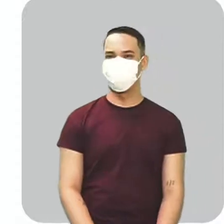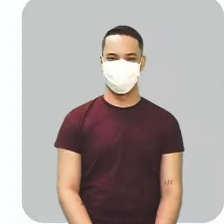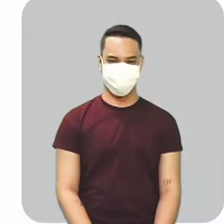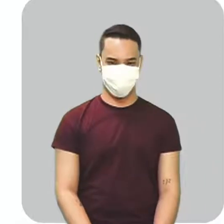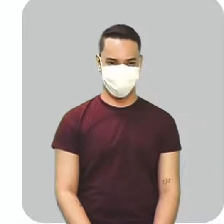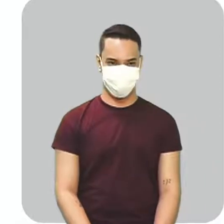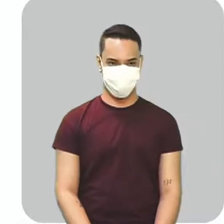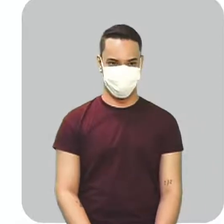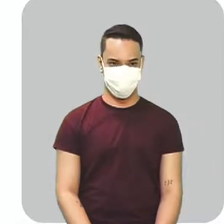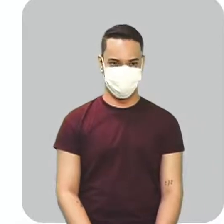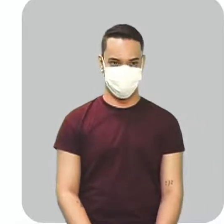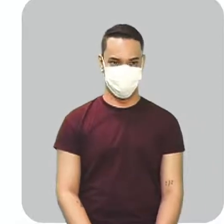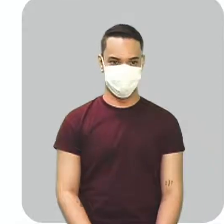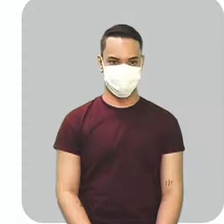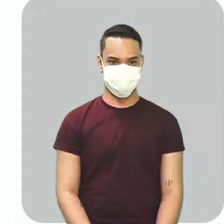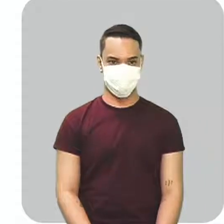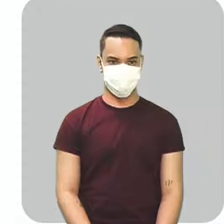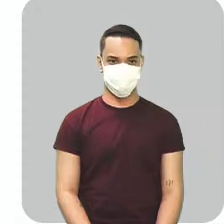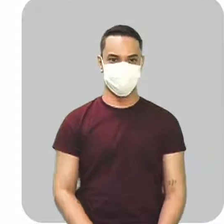Subordinadas